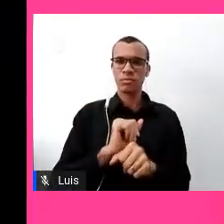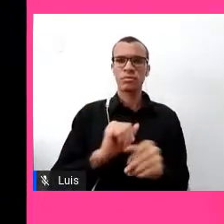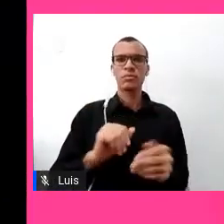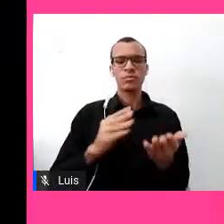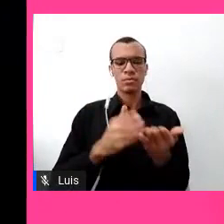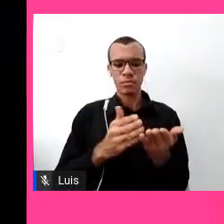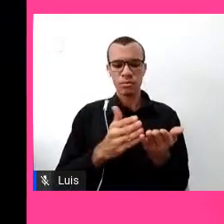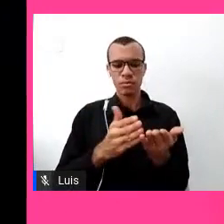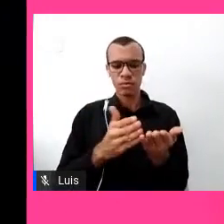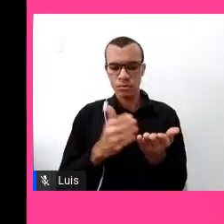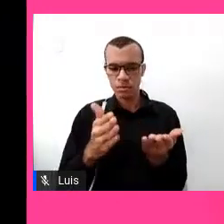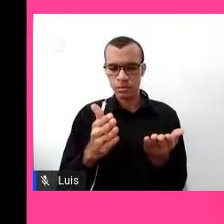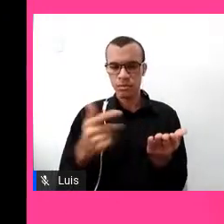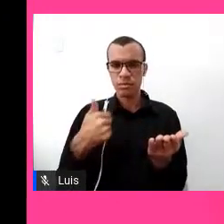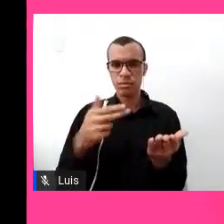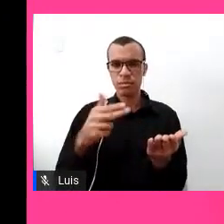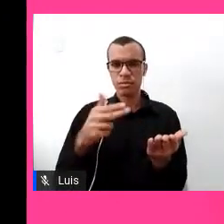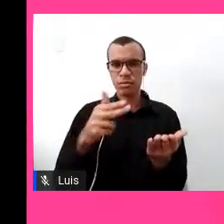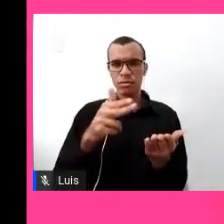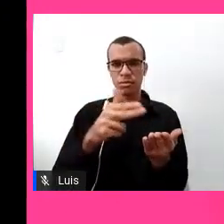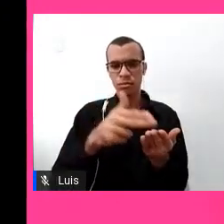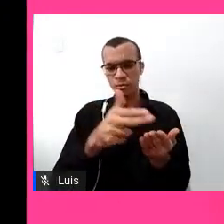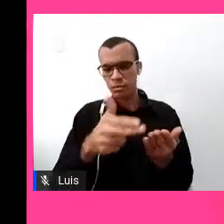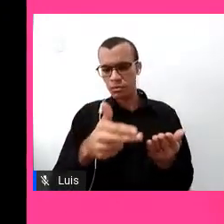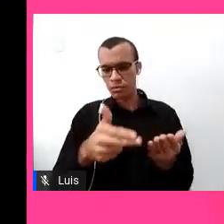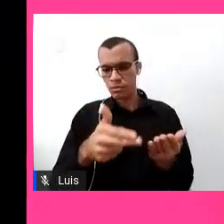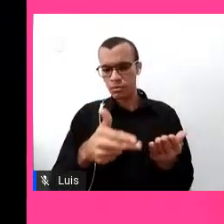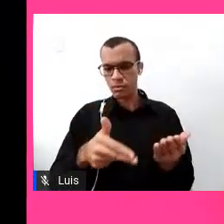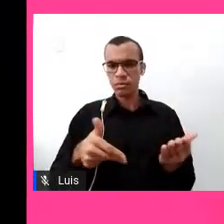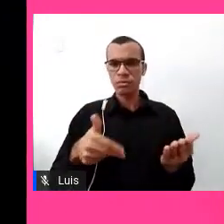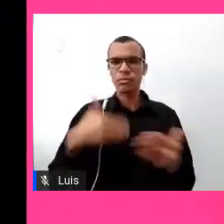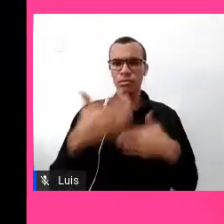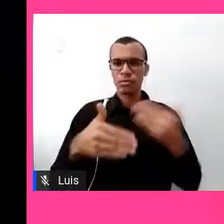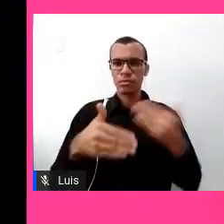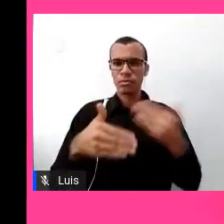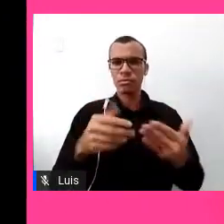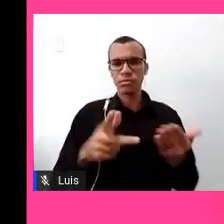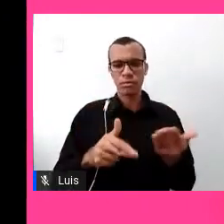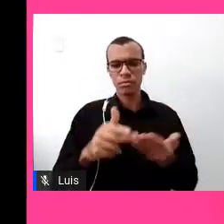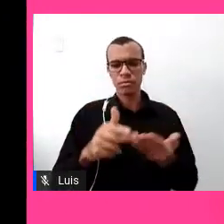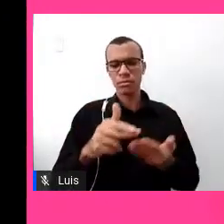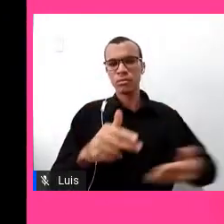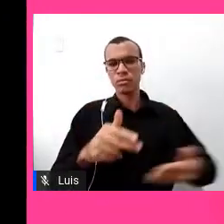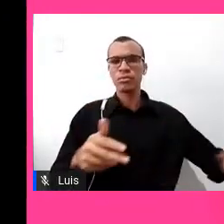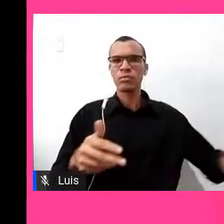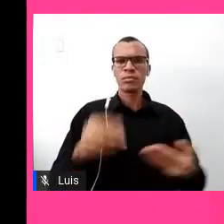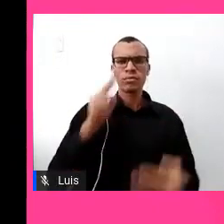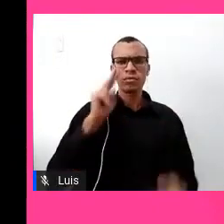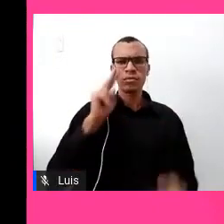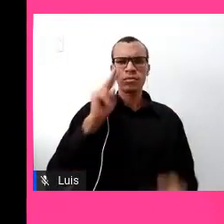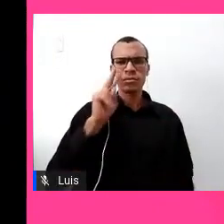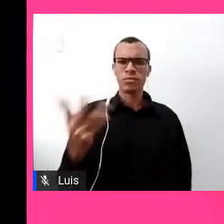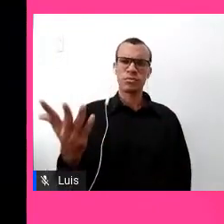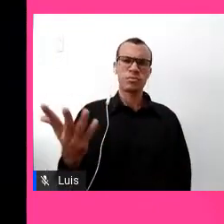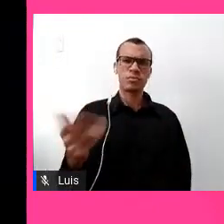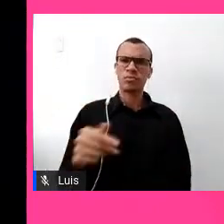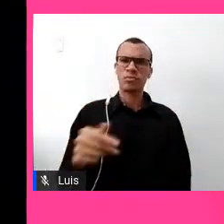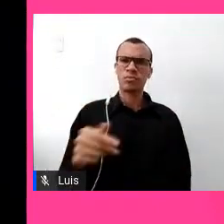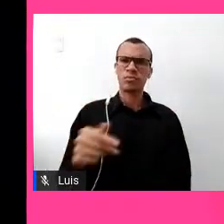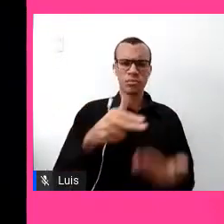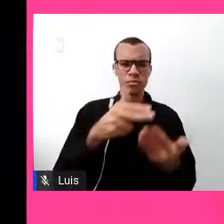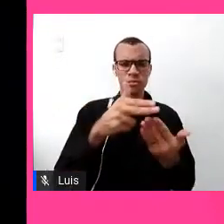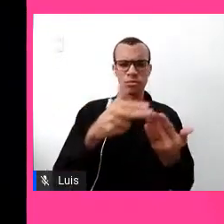ponho o estilete aqui do lado e venho cortando. Alguém pode olhar e falar assim, nossa, mas ele cortou isso em linha reta